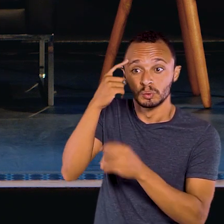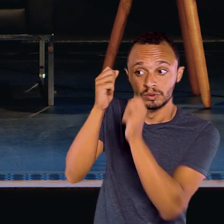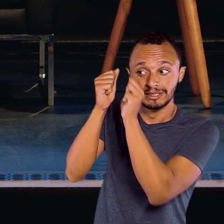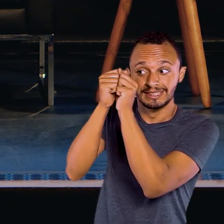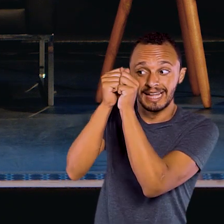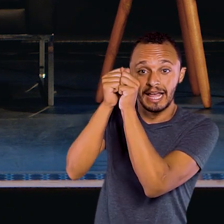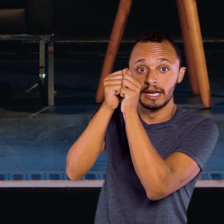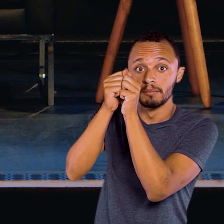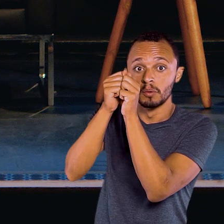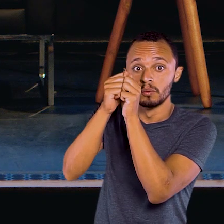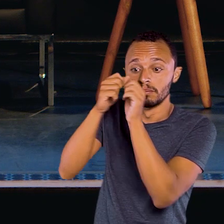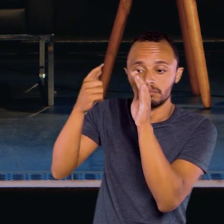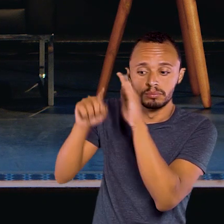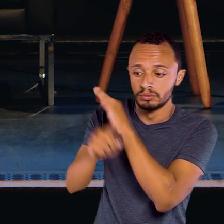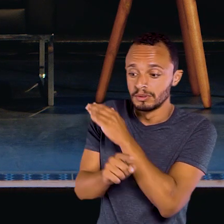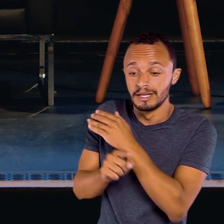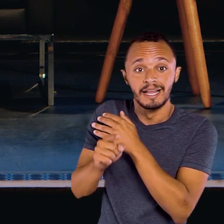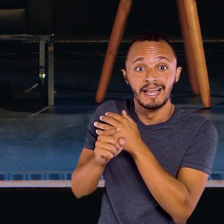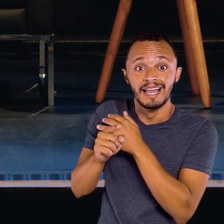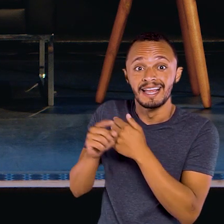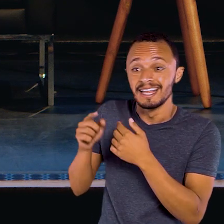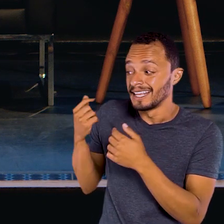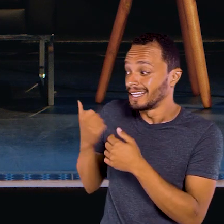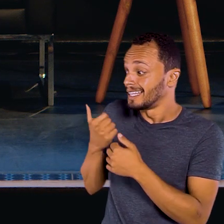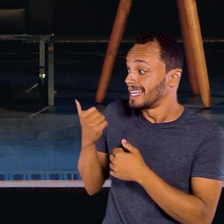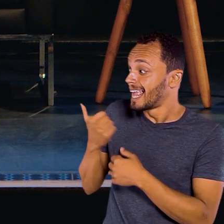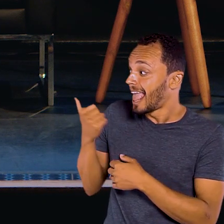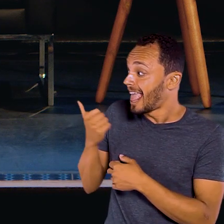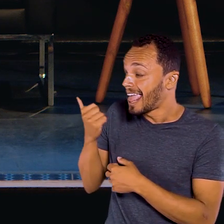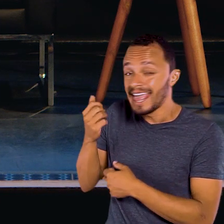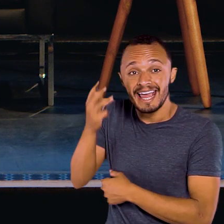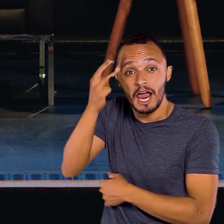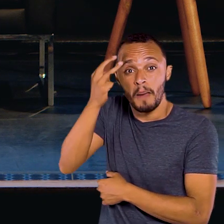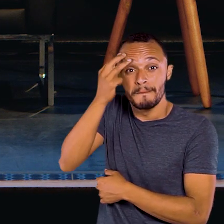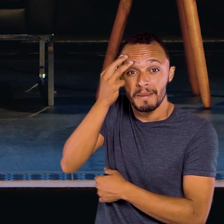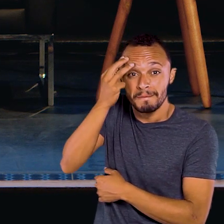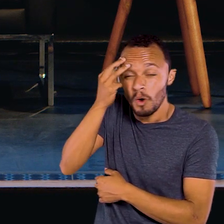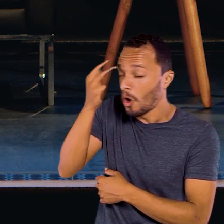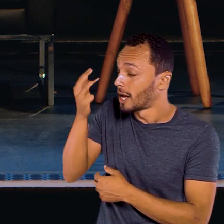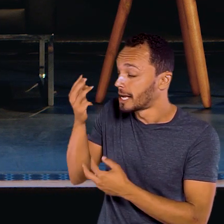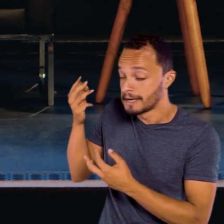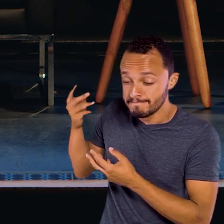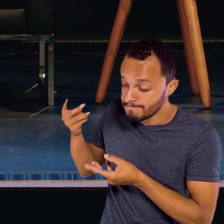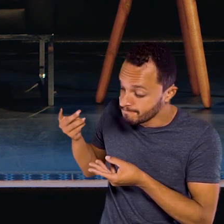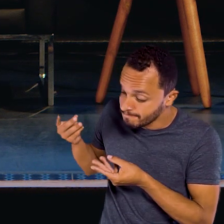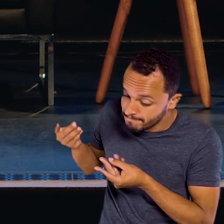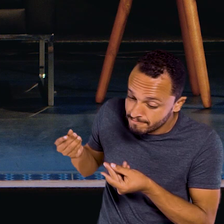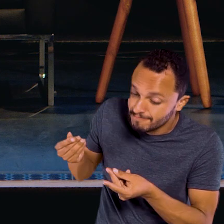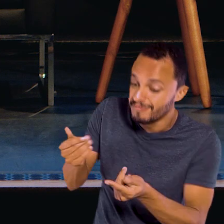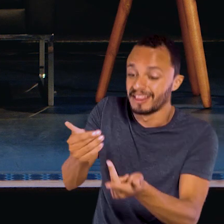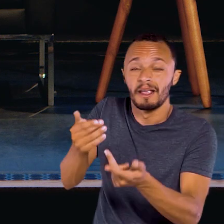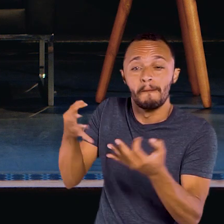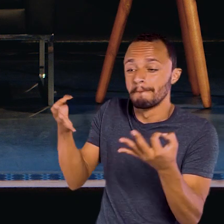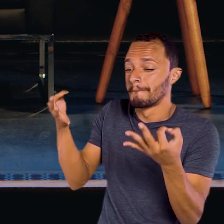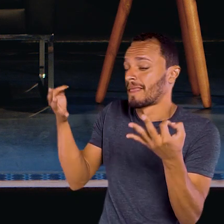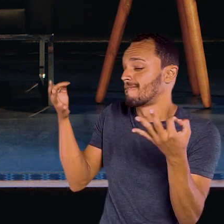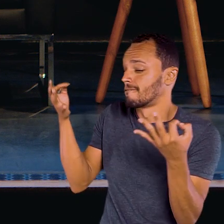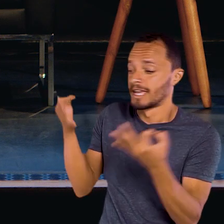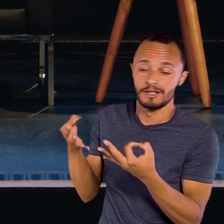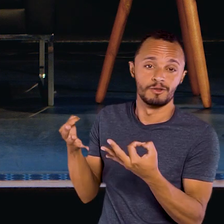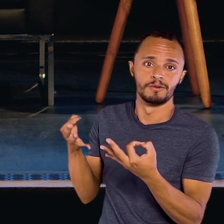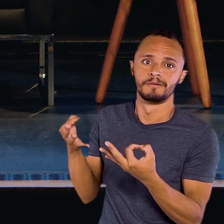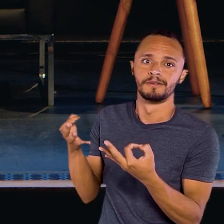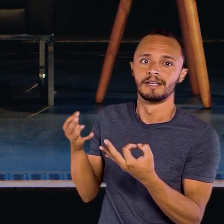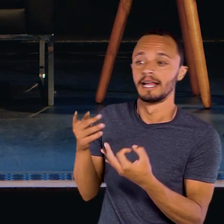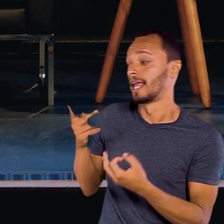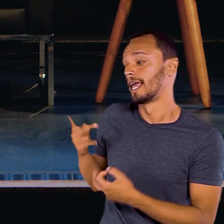coisas. E foi ela que me abriu isso aqui. Ela tem uma memória intacta do que aconteceu. Ela é uma preciosidade em termos de